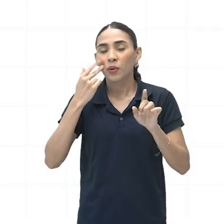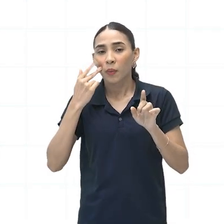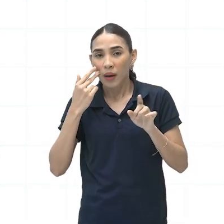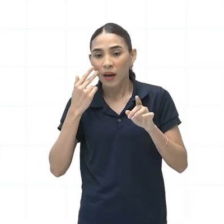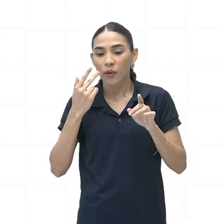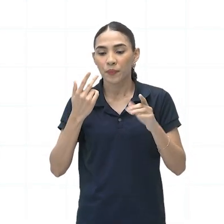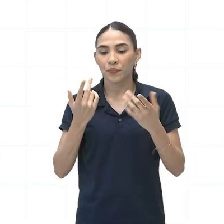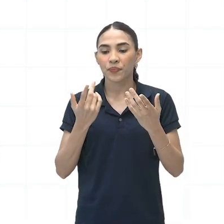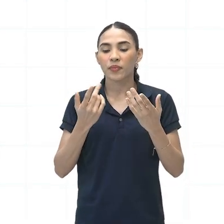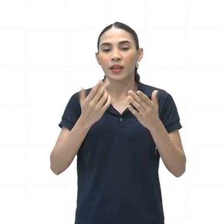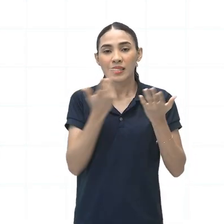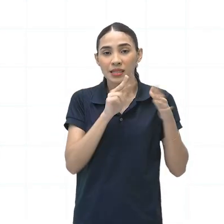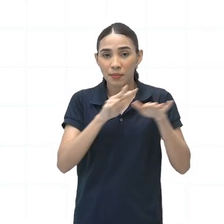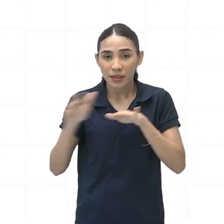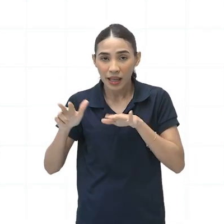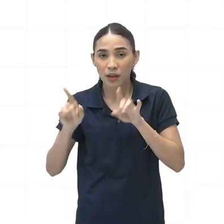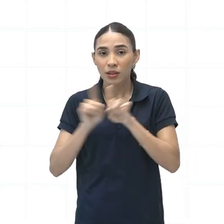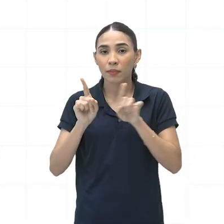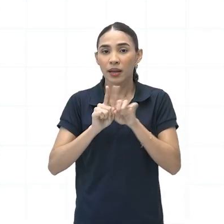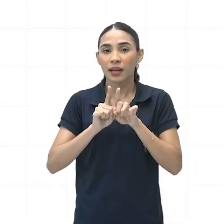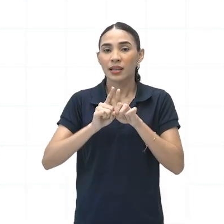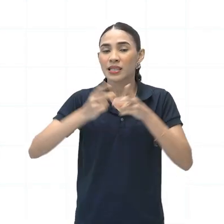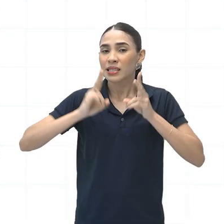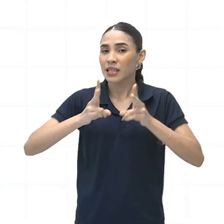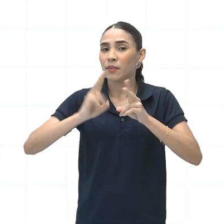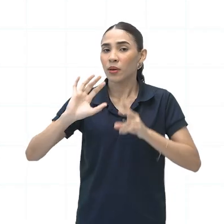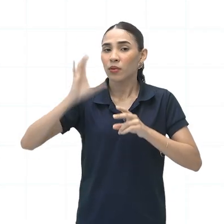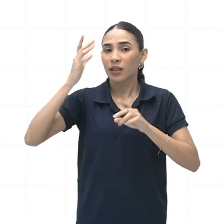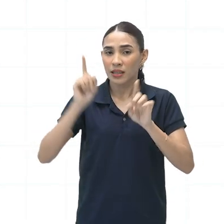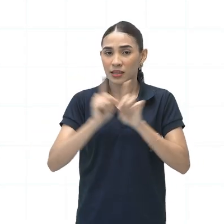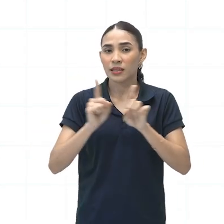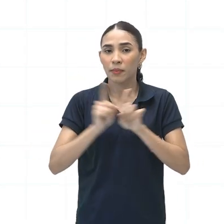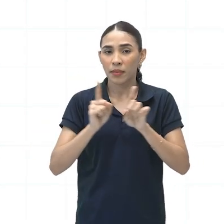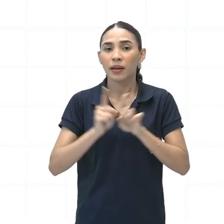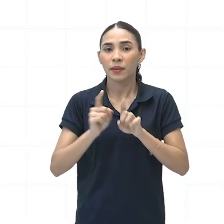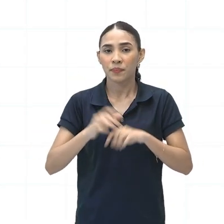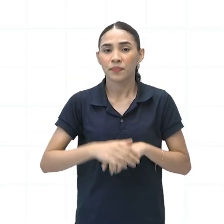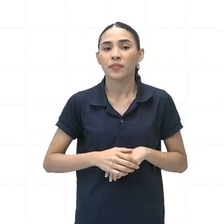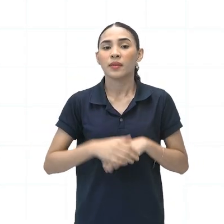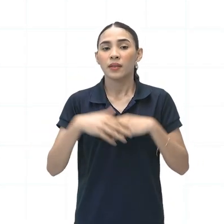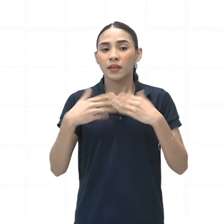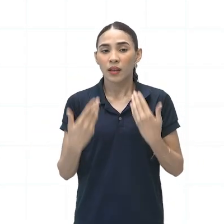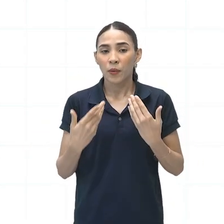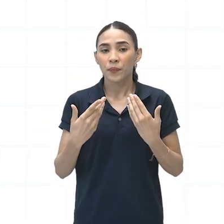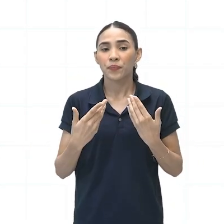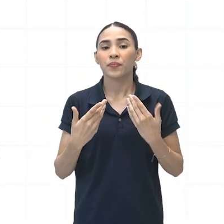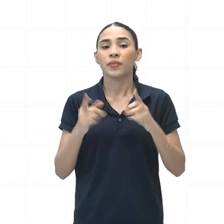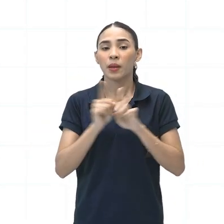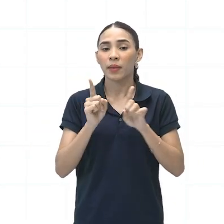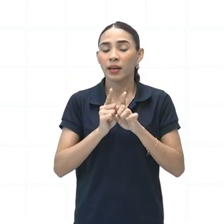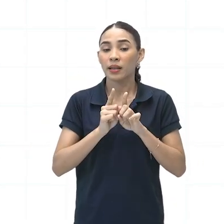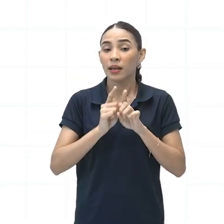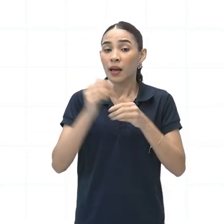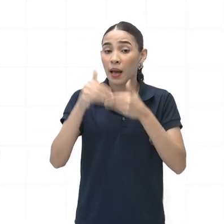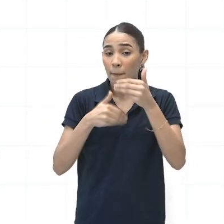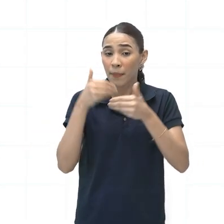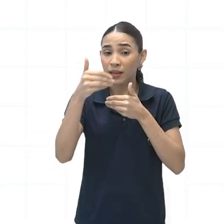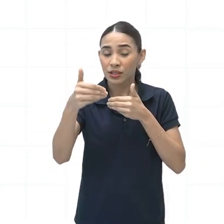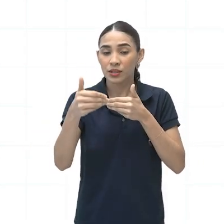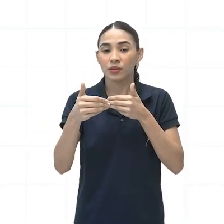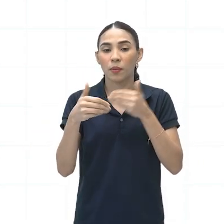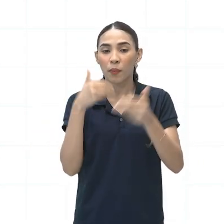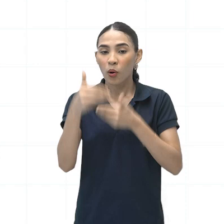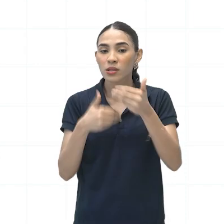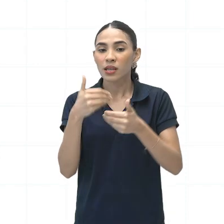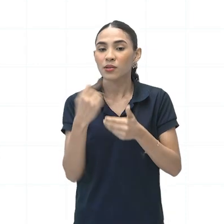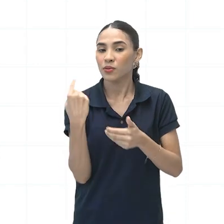é semanal, né, que é corriqueiro e que faz parte da vida em sociedade. E aí, a partir desse